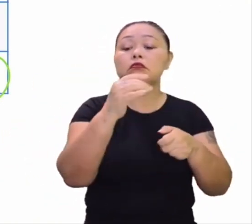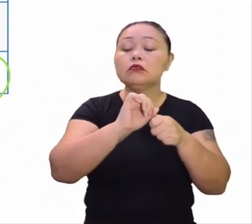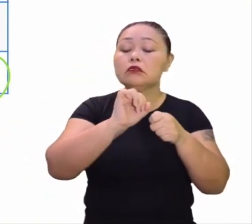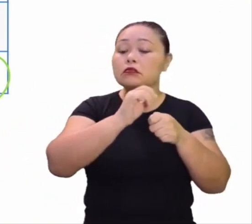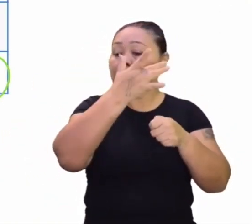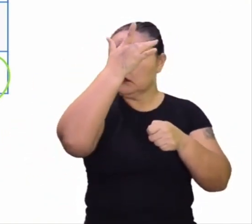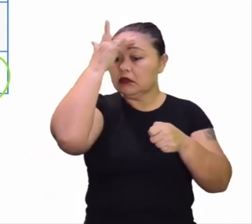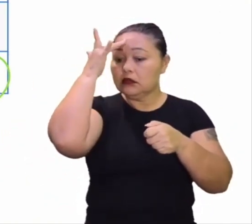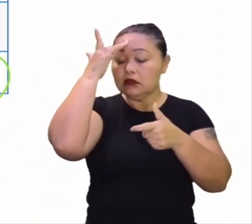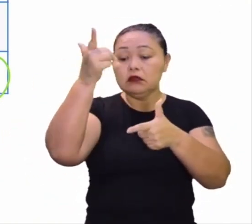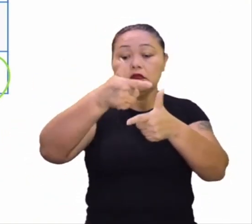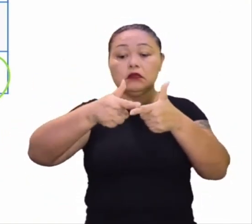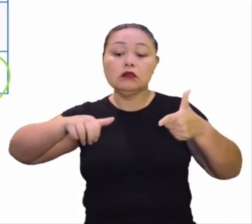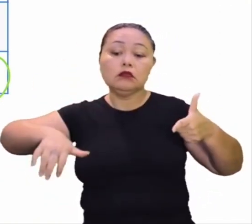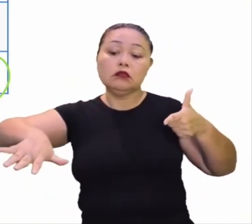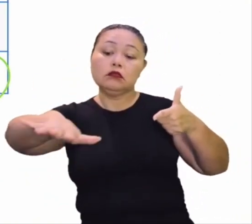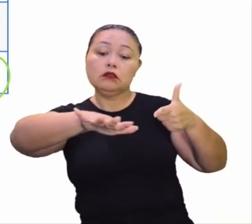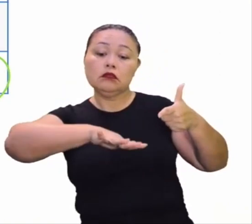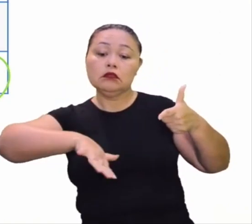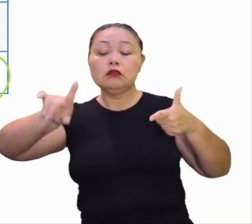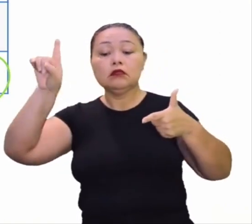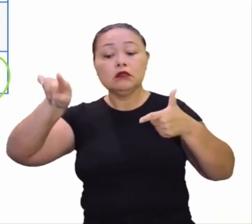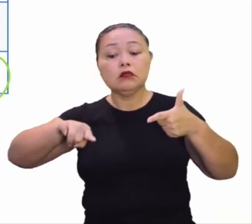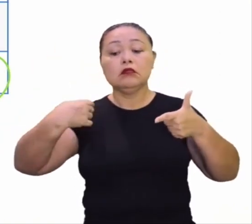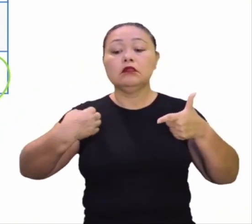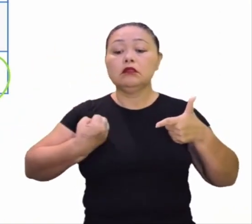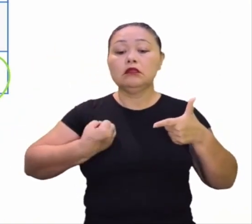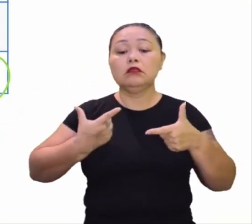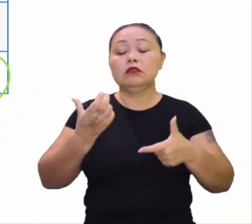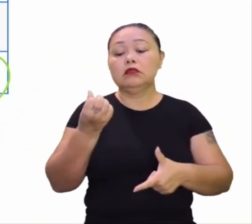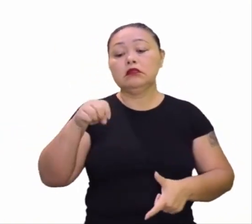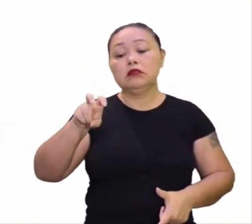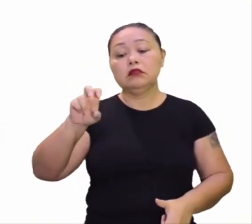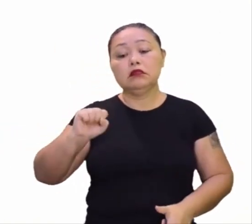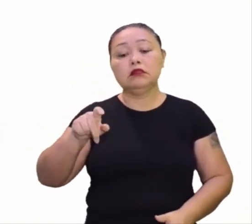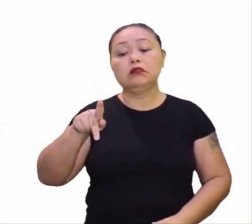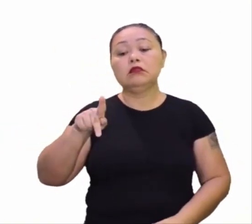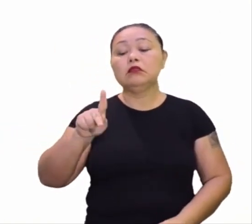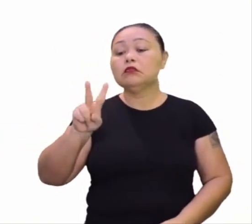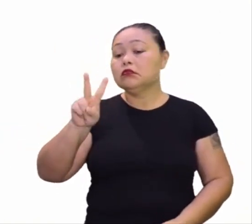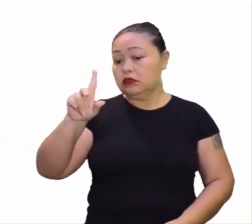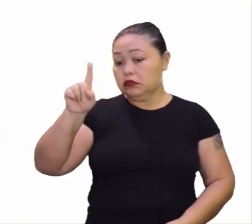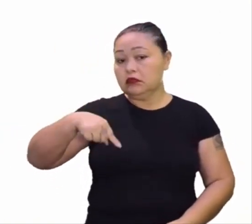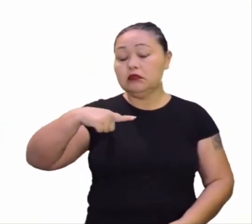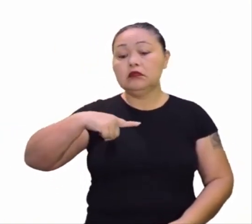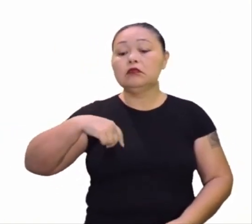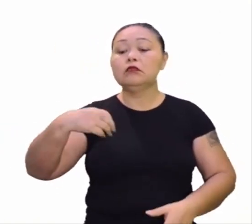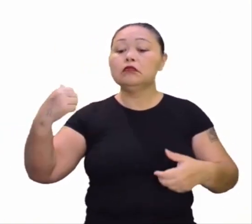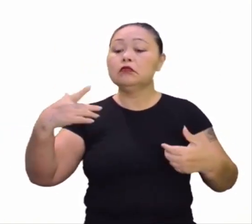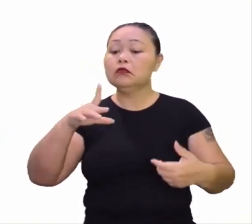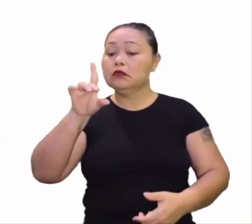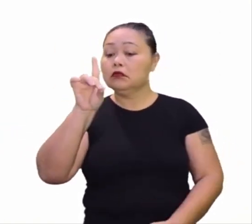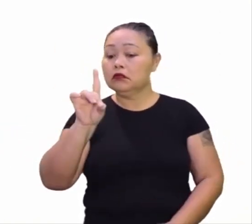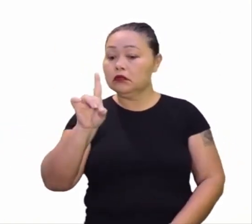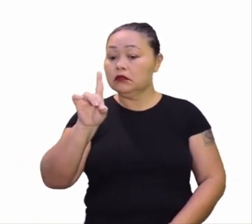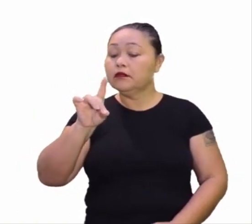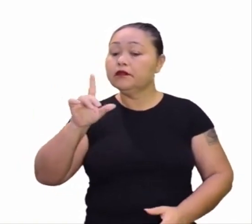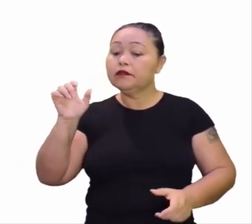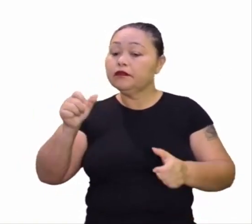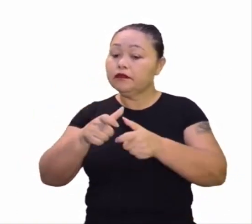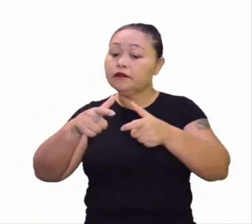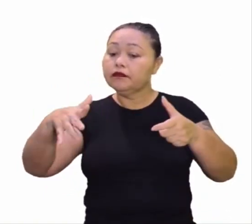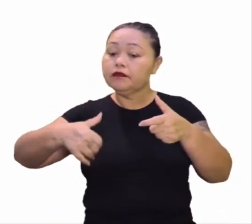Rondônia, divide pela área, a nossa densidade é 6,58. Lembrando que a densidade demográfica, ela é